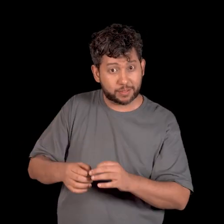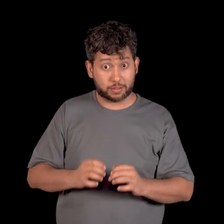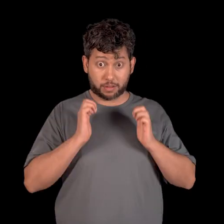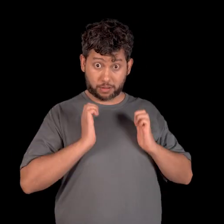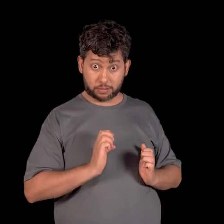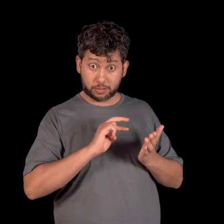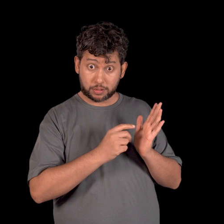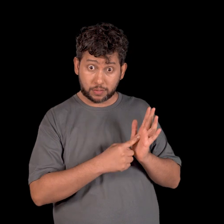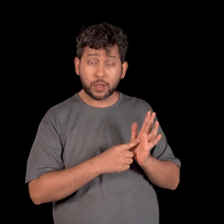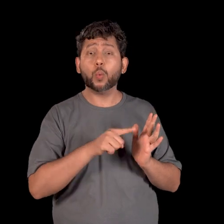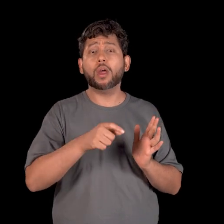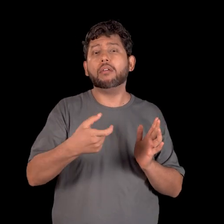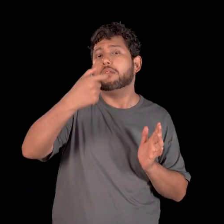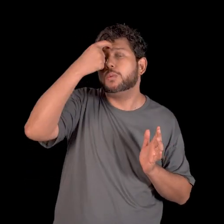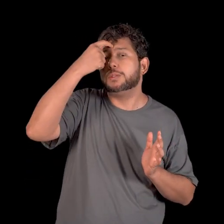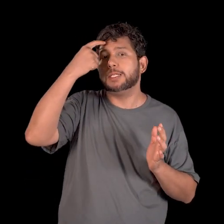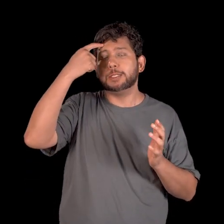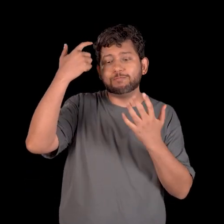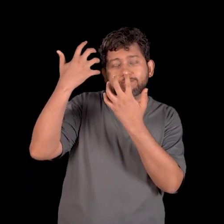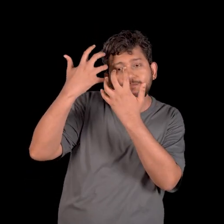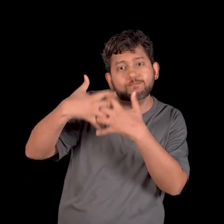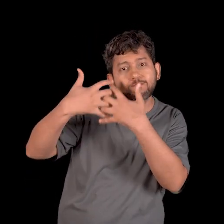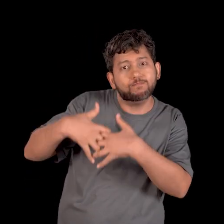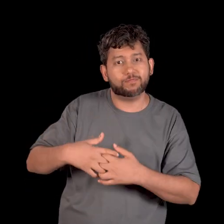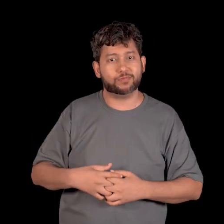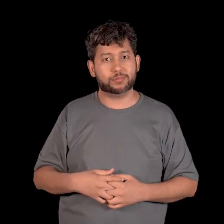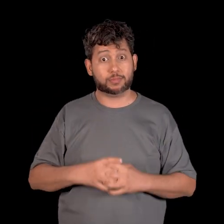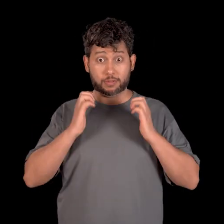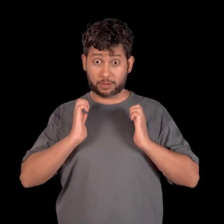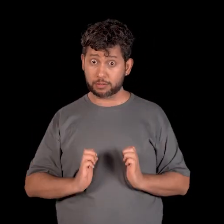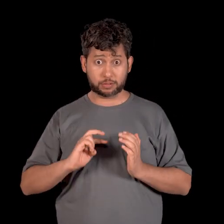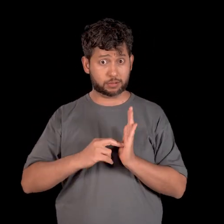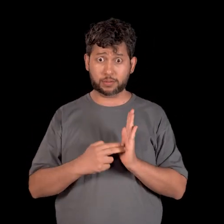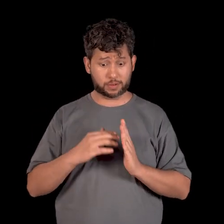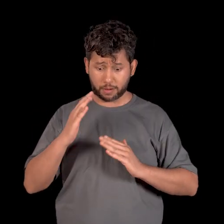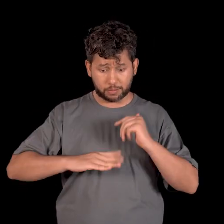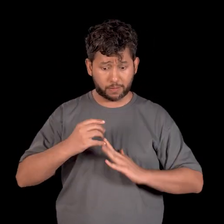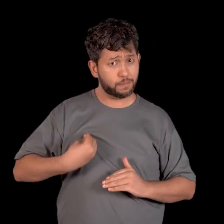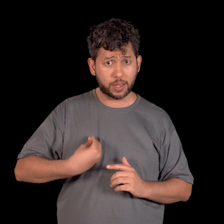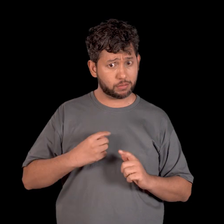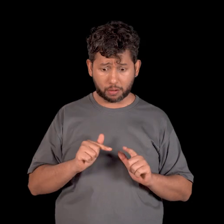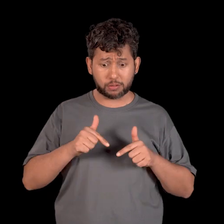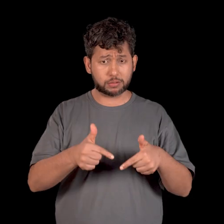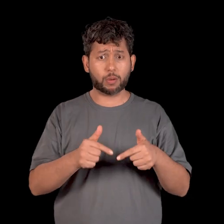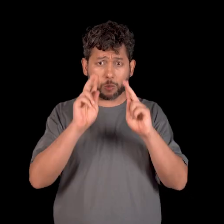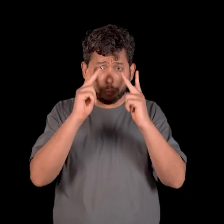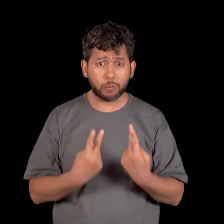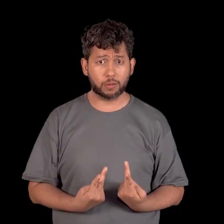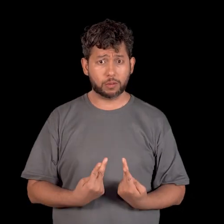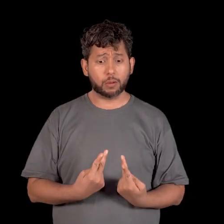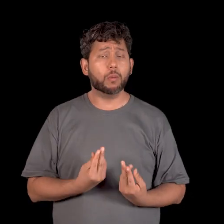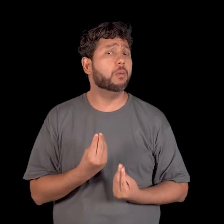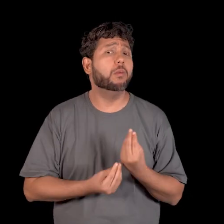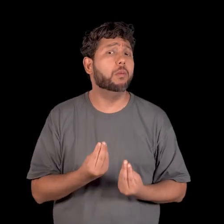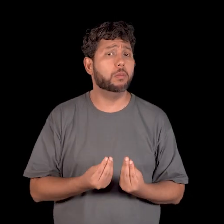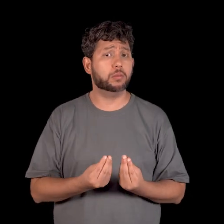enquanto a ética pretende ser a racionalização dessa moral. Ou seja, a ética lida com questões práticas e cotidianas sobre o